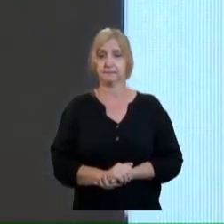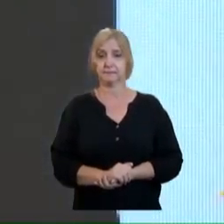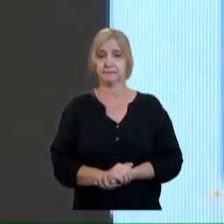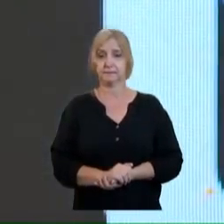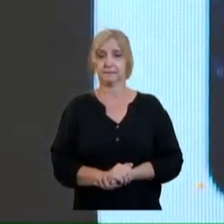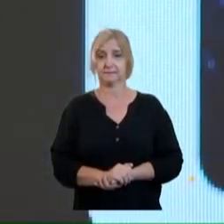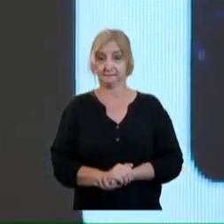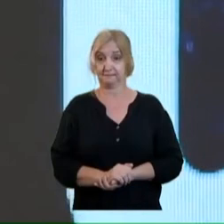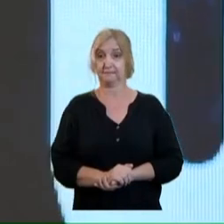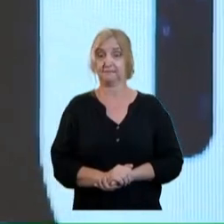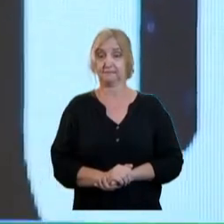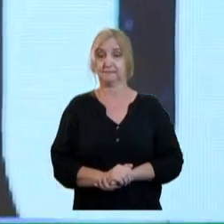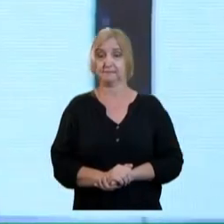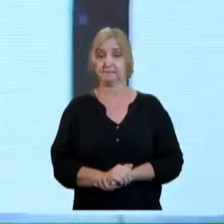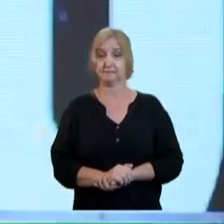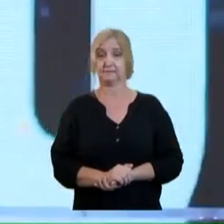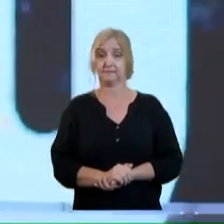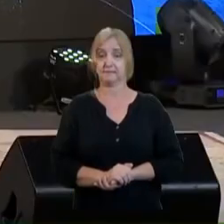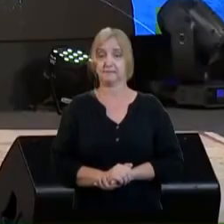Essa verdade